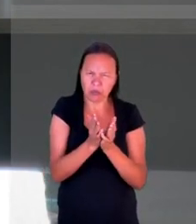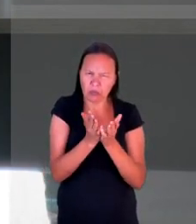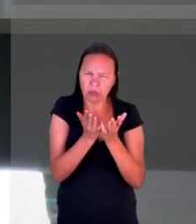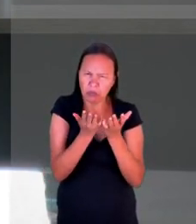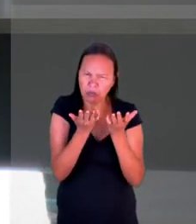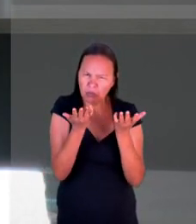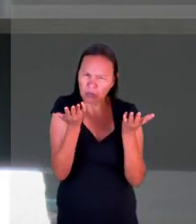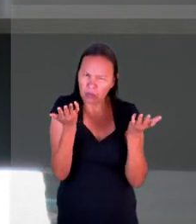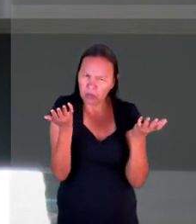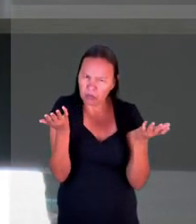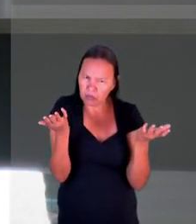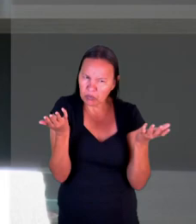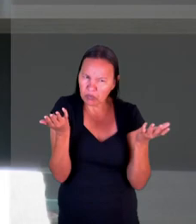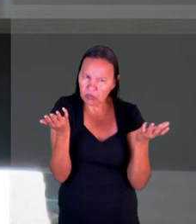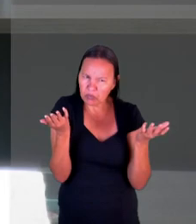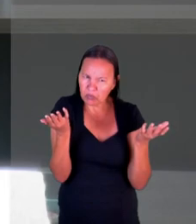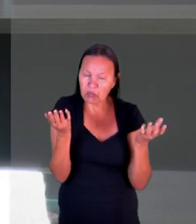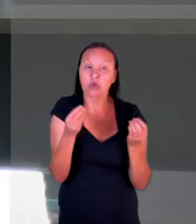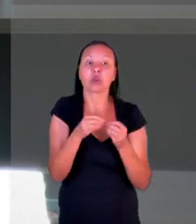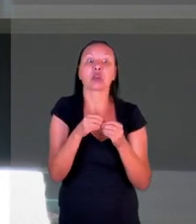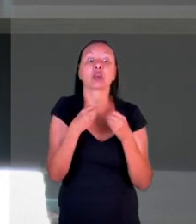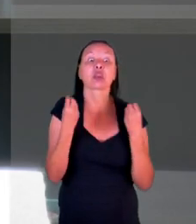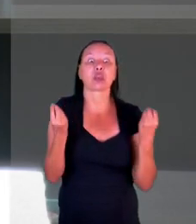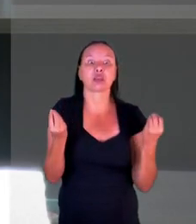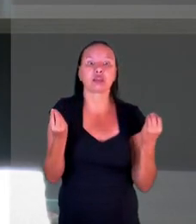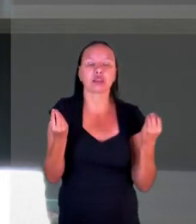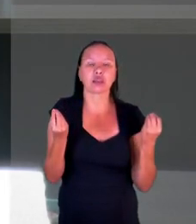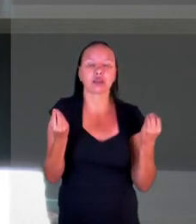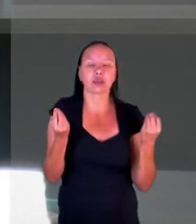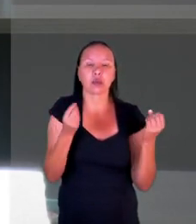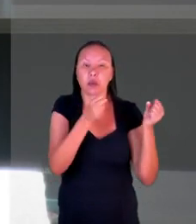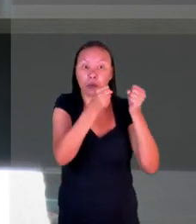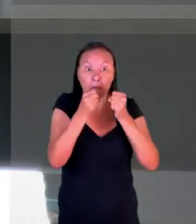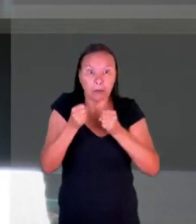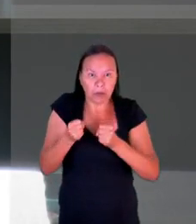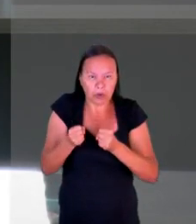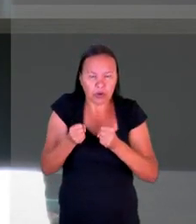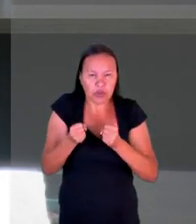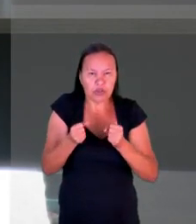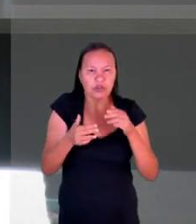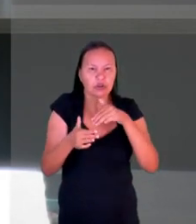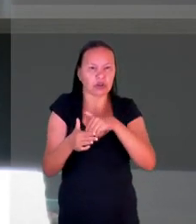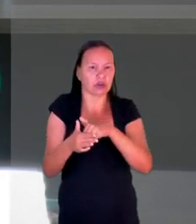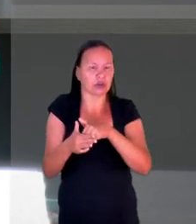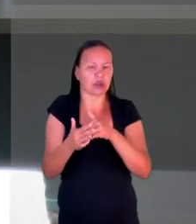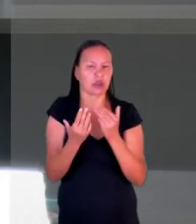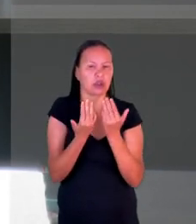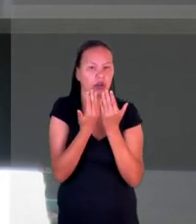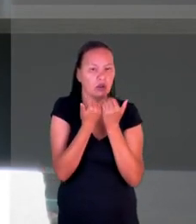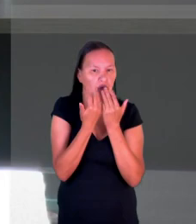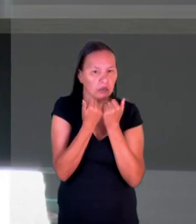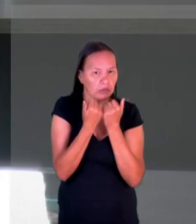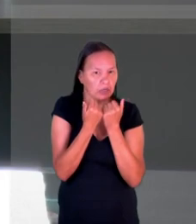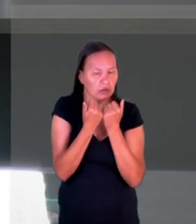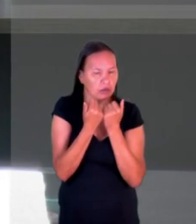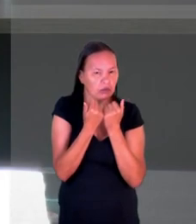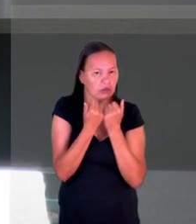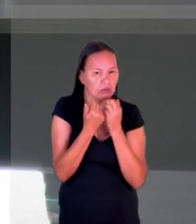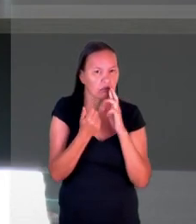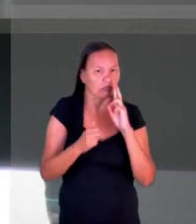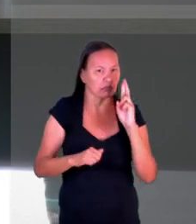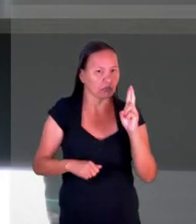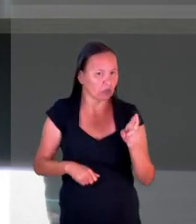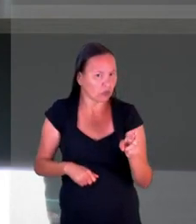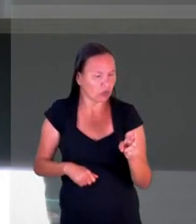pobres quem tem acesso a aos alimentos ou de forma direta ou ã direta da terra